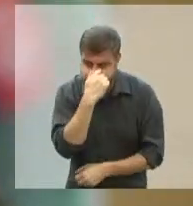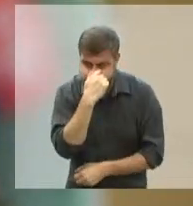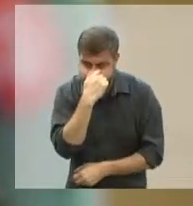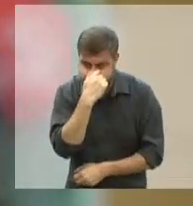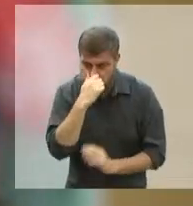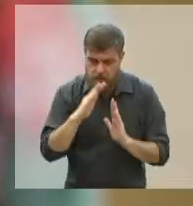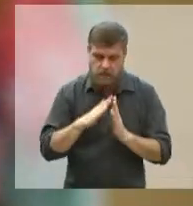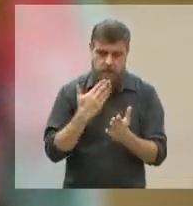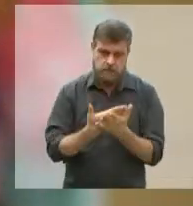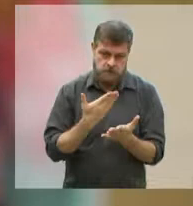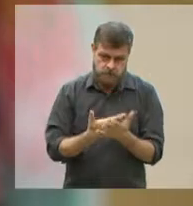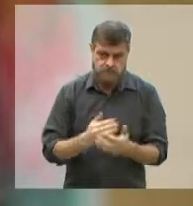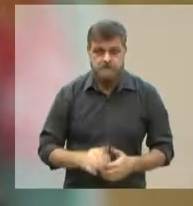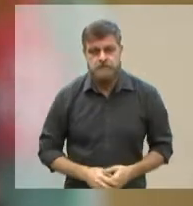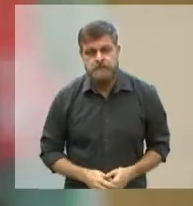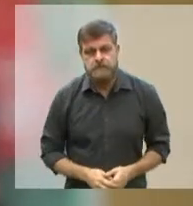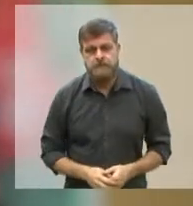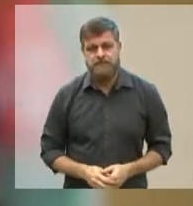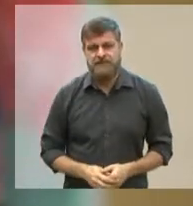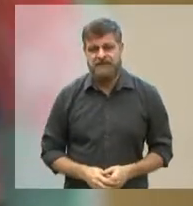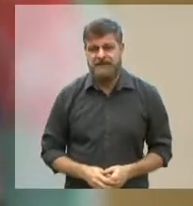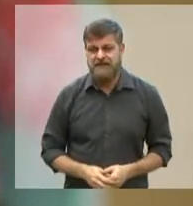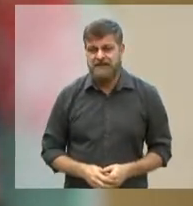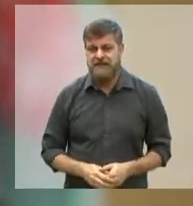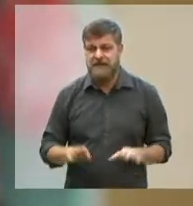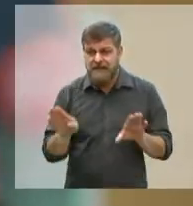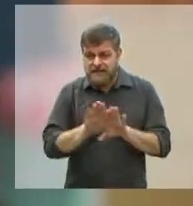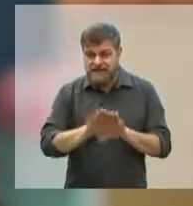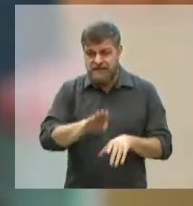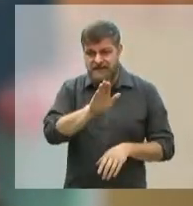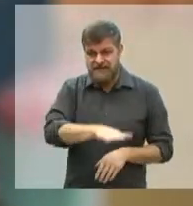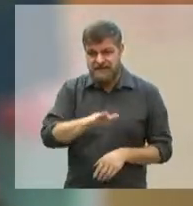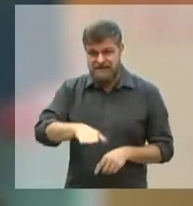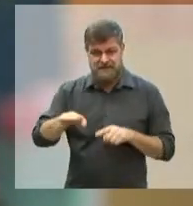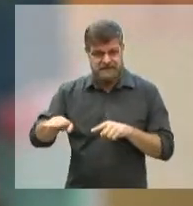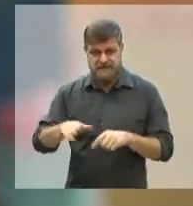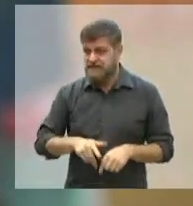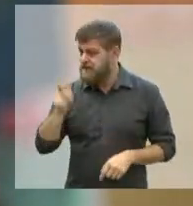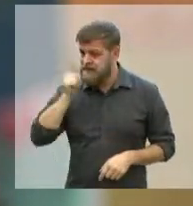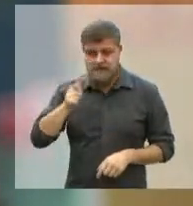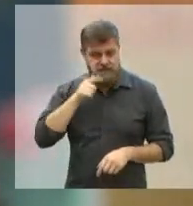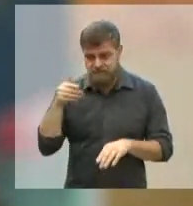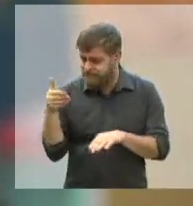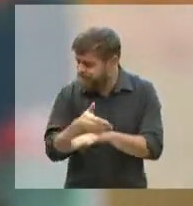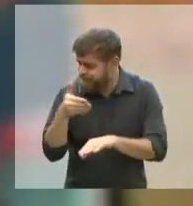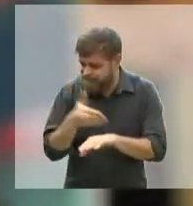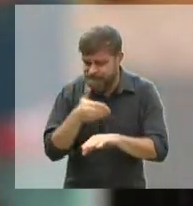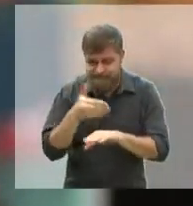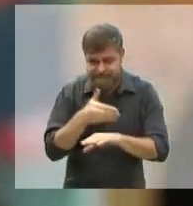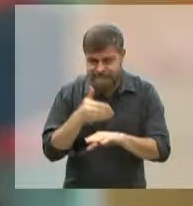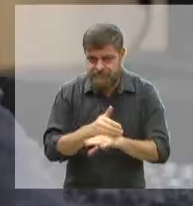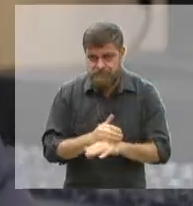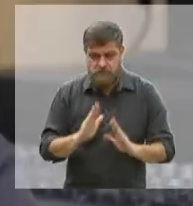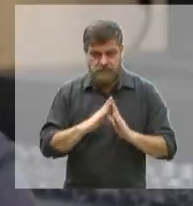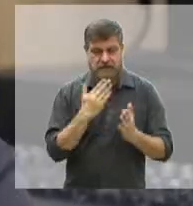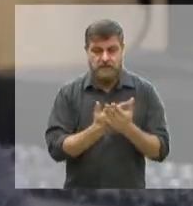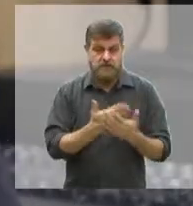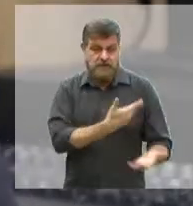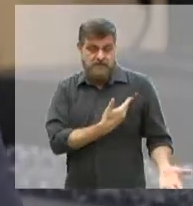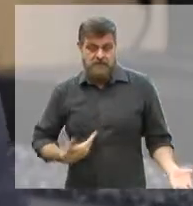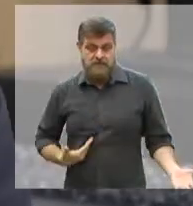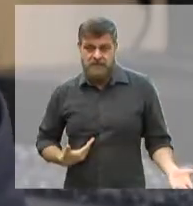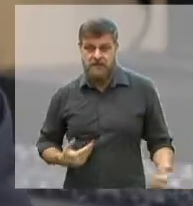nas escolas. E para piorar, ainda assim, muitas das crianças não conseguem acessar esse tipo de política pública. E aí